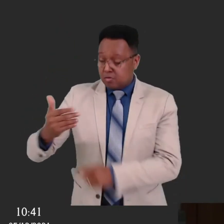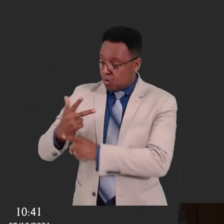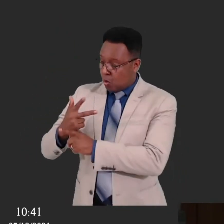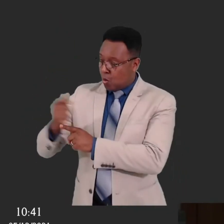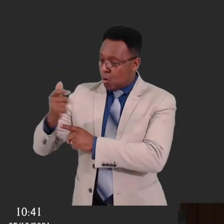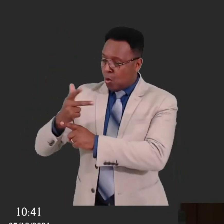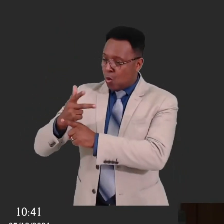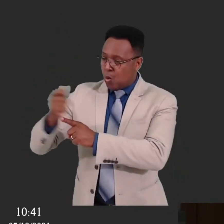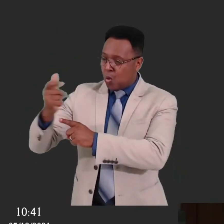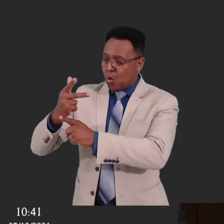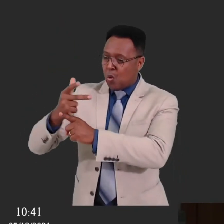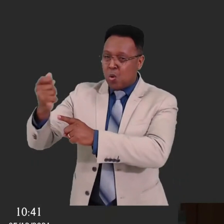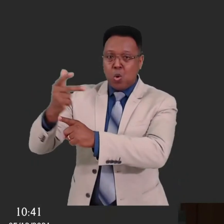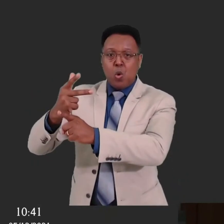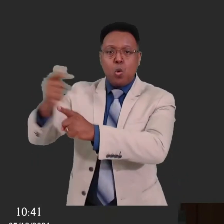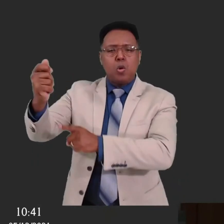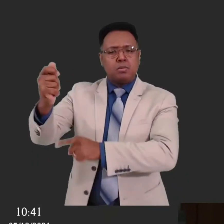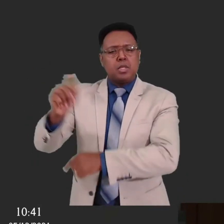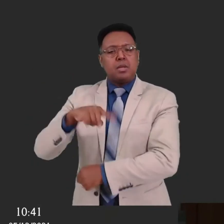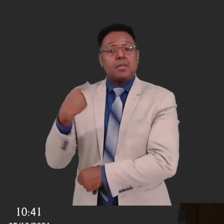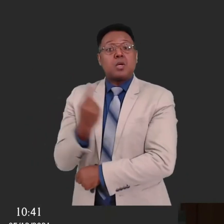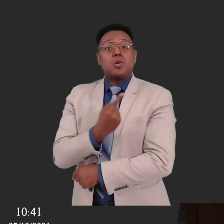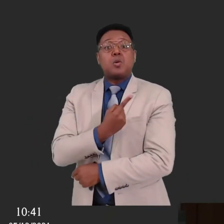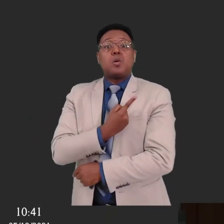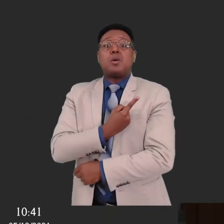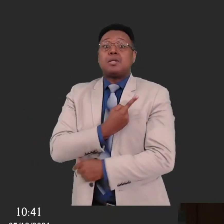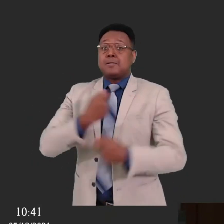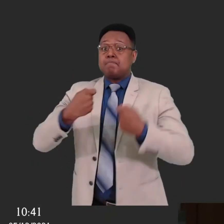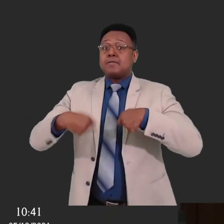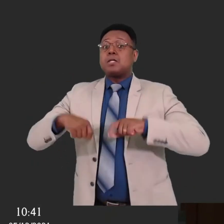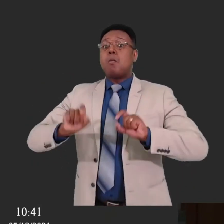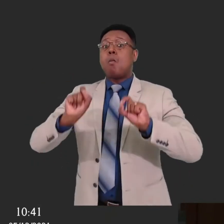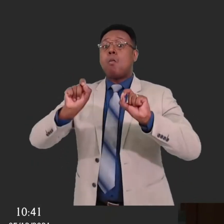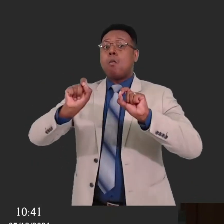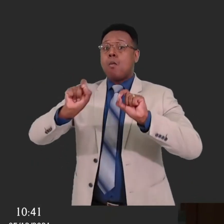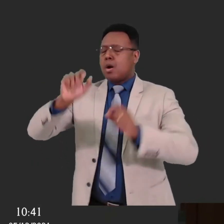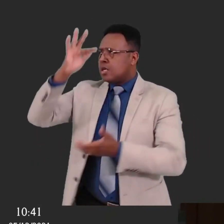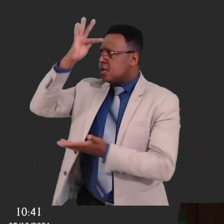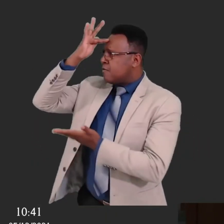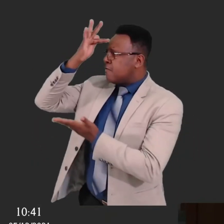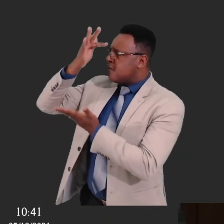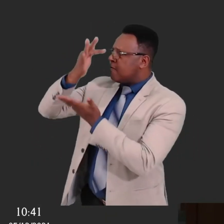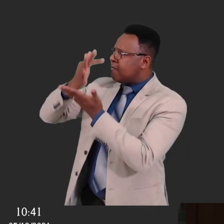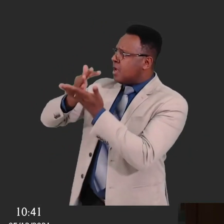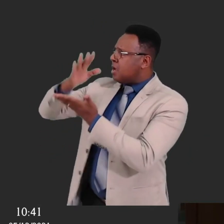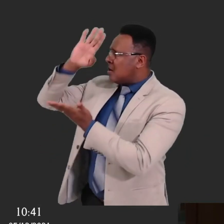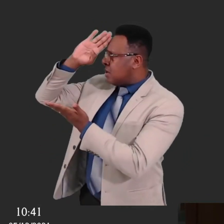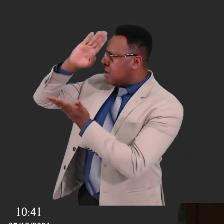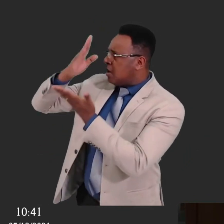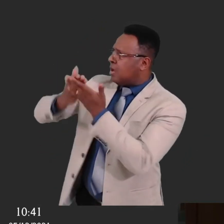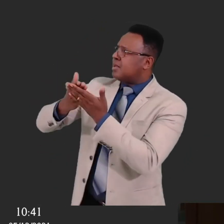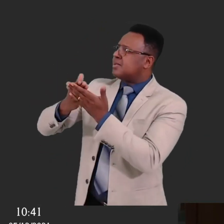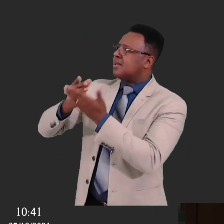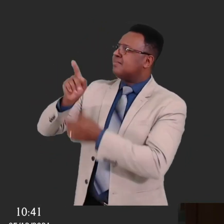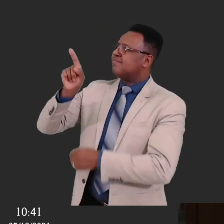presente, mas conservando em nós a eficácia da fé e da nossa crença no Filho de Deus. Então